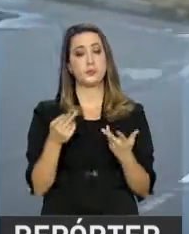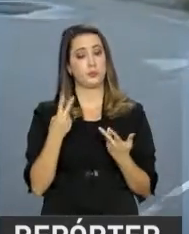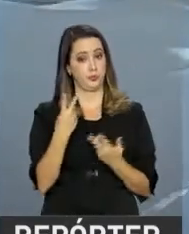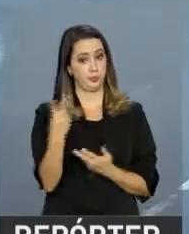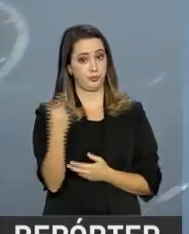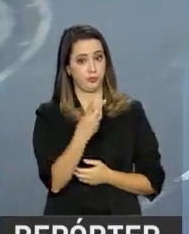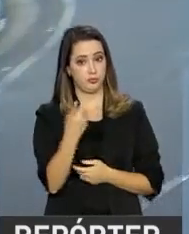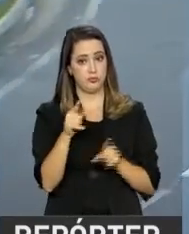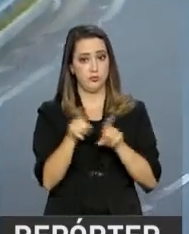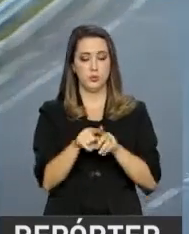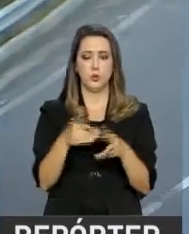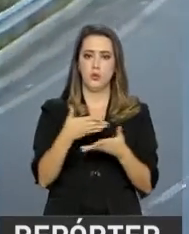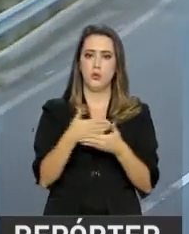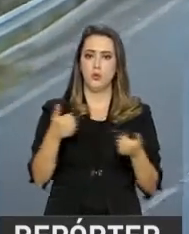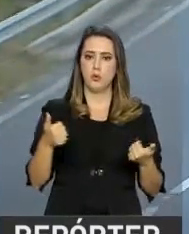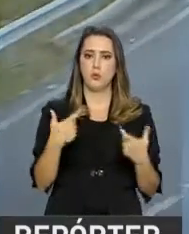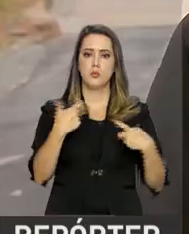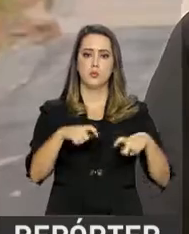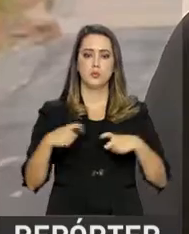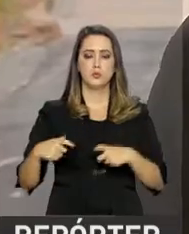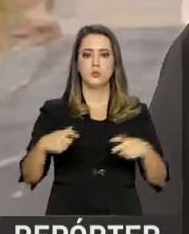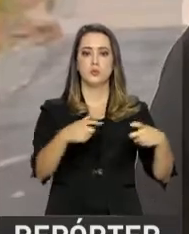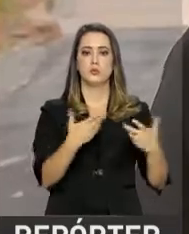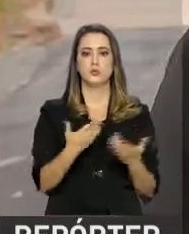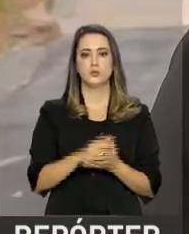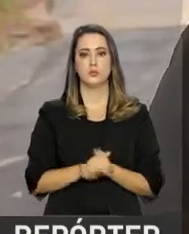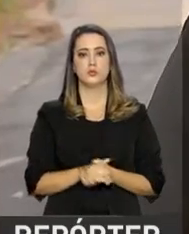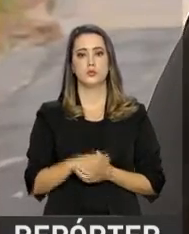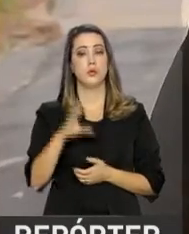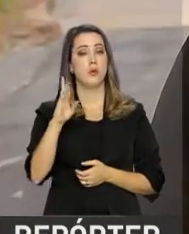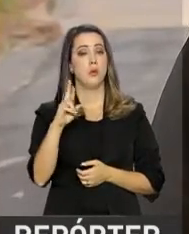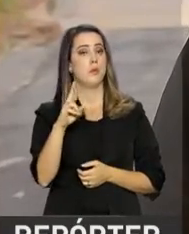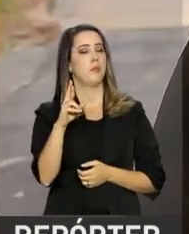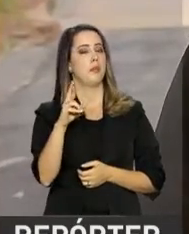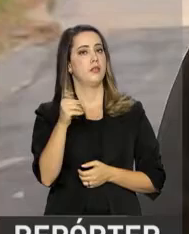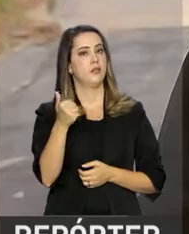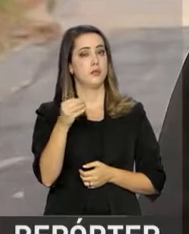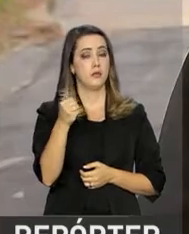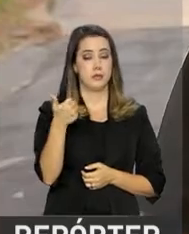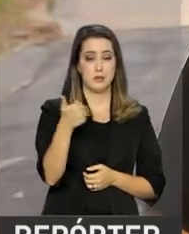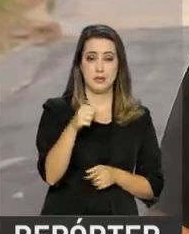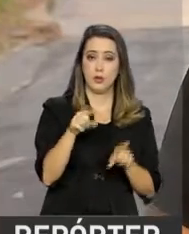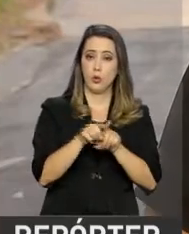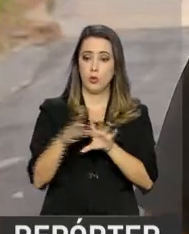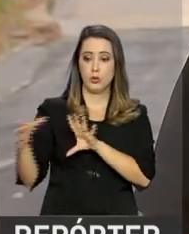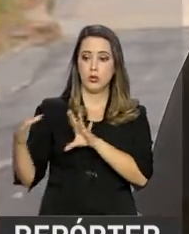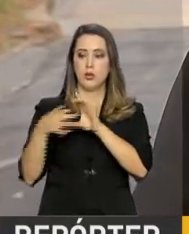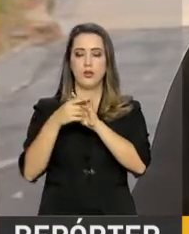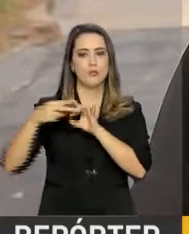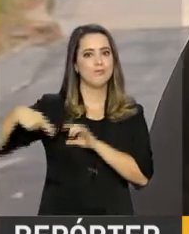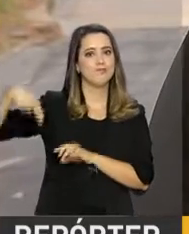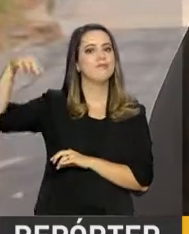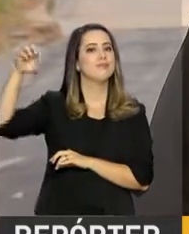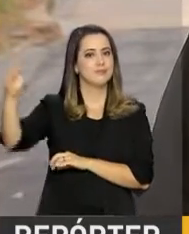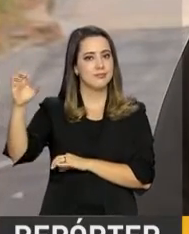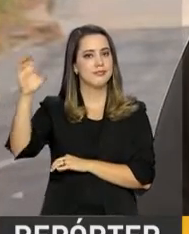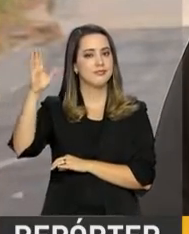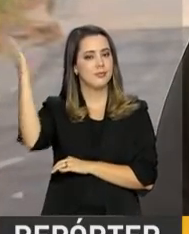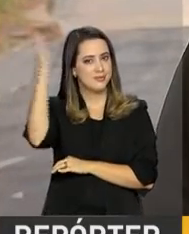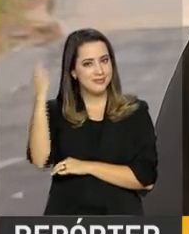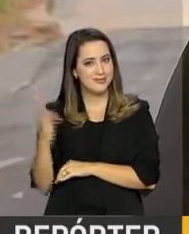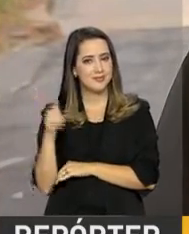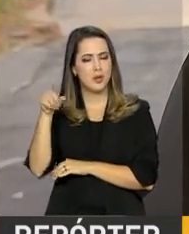ea requalificação do pavimento a br 101 é a principal via de interligação do nordeste brasileiro e